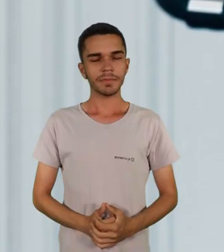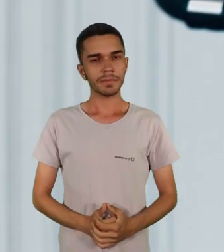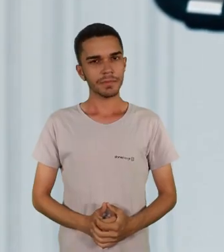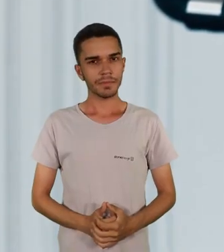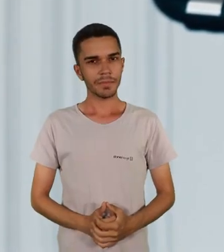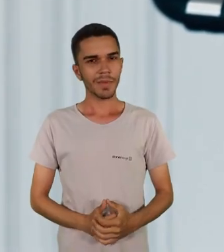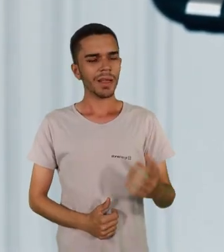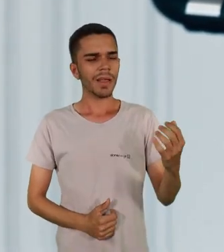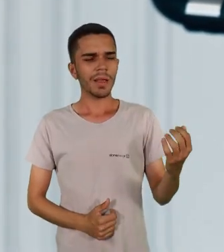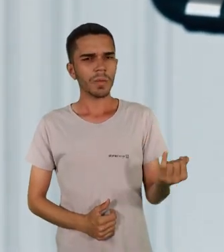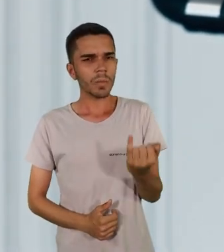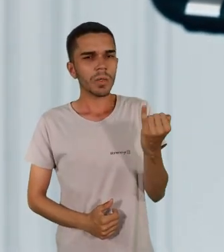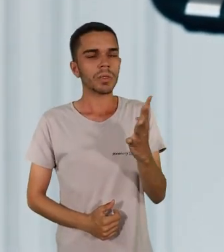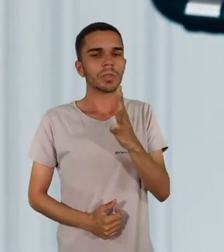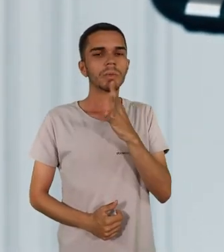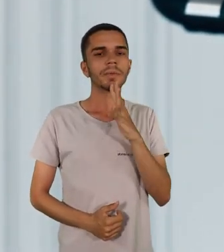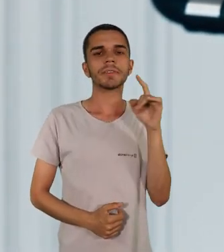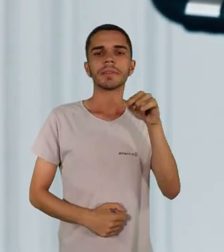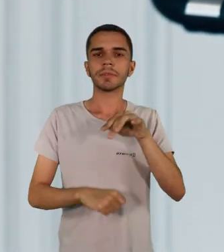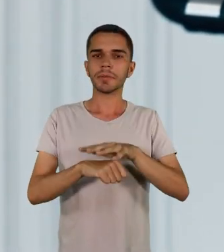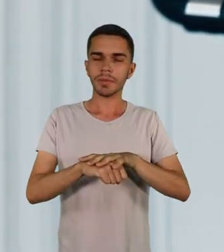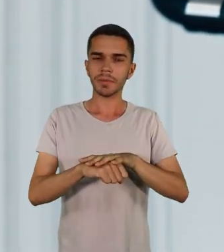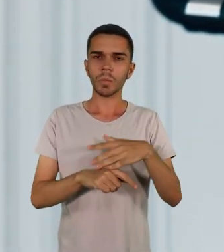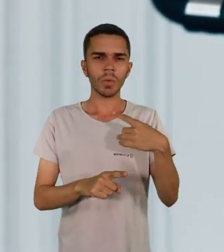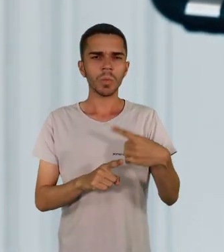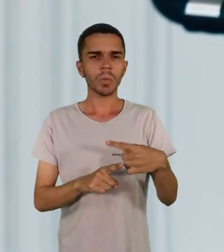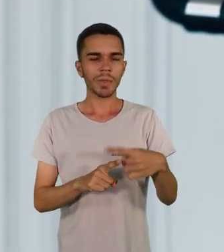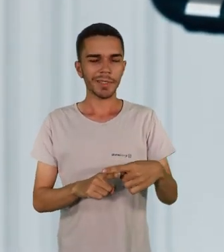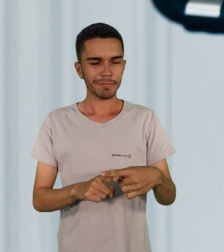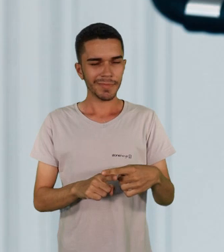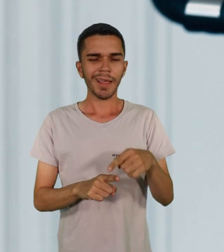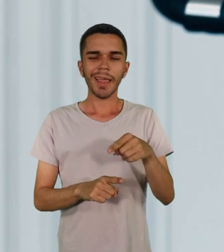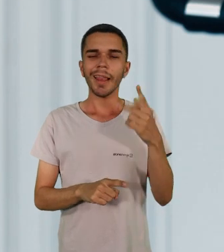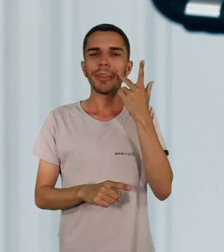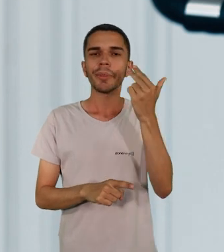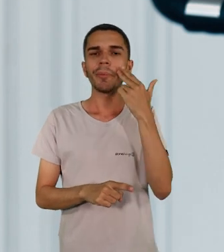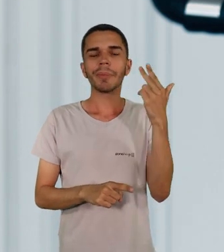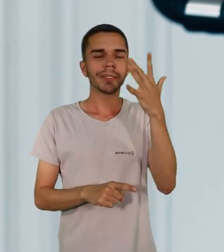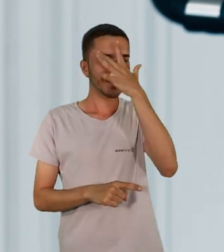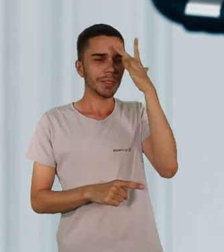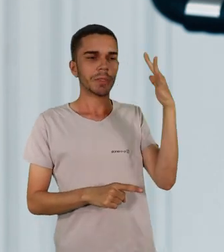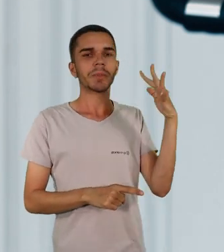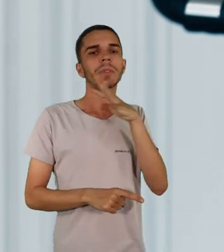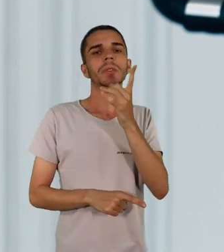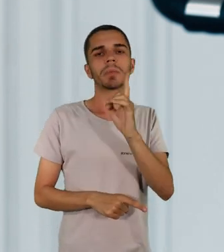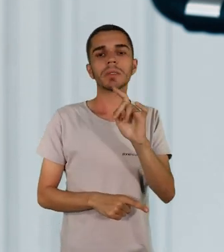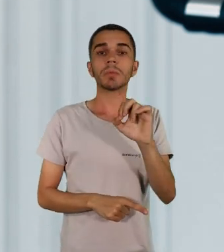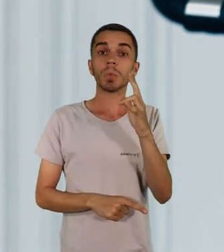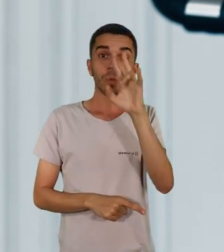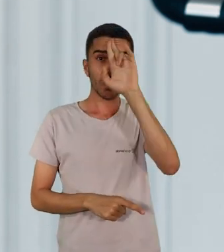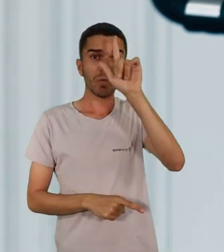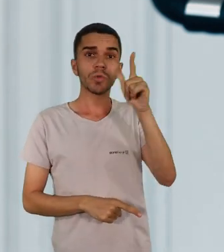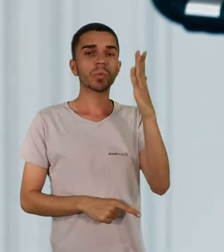É muito importante o conhecimento dessa doença, porque não raro ela passa despercebida ou é